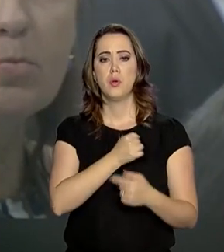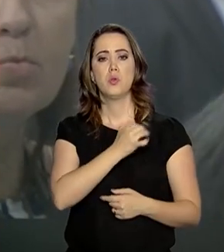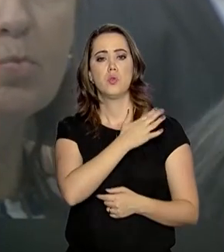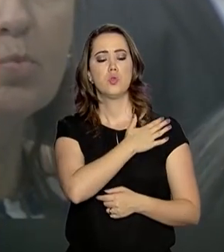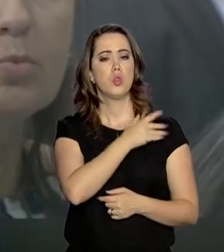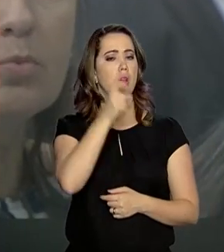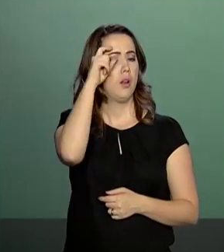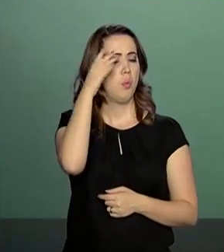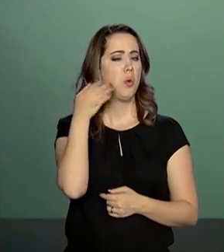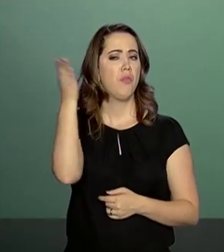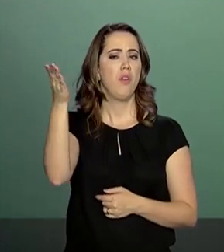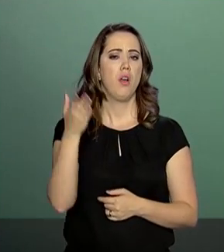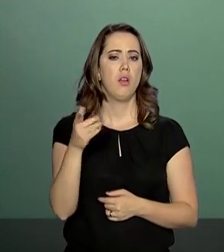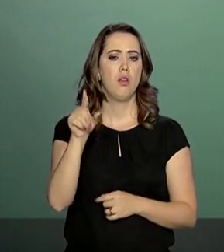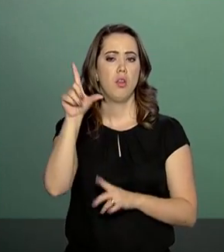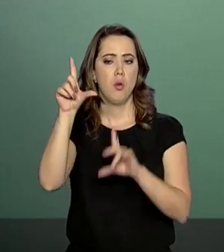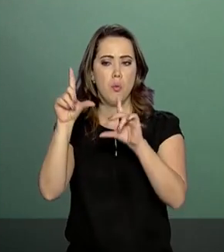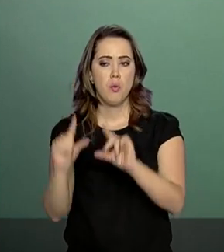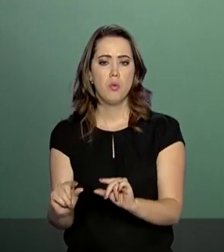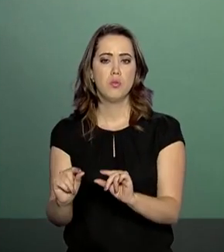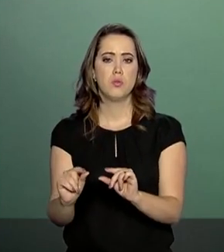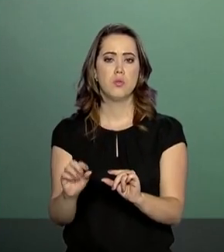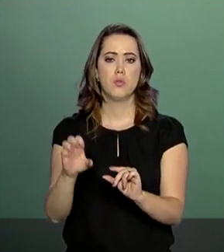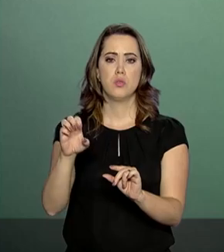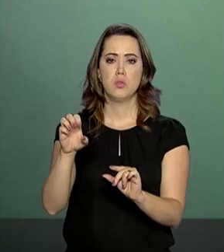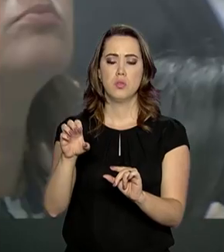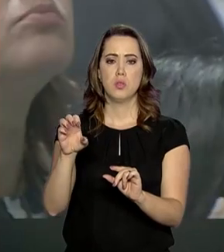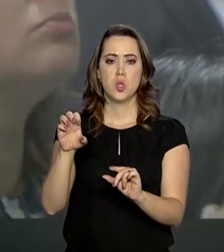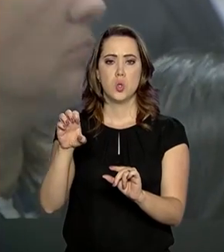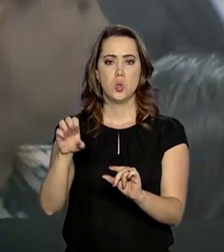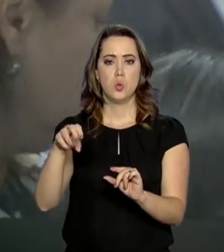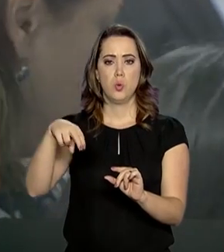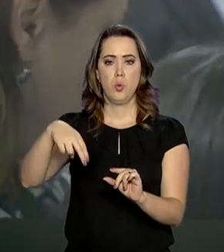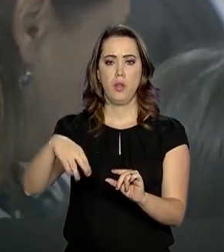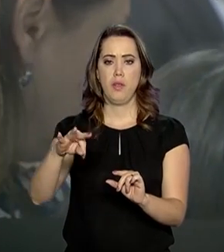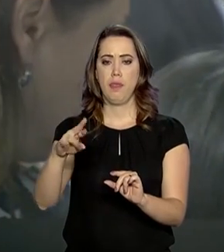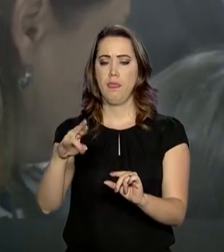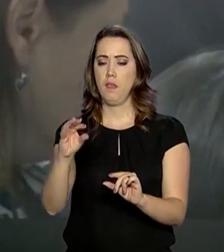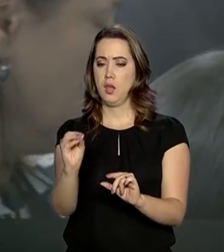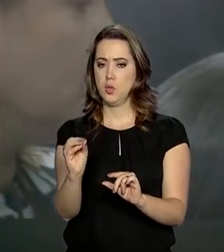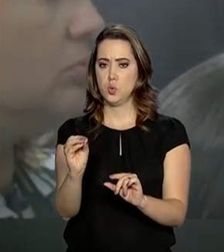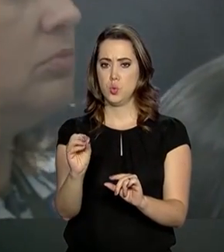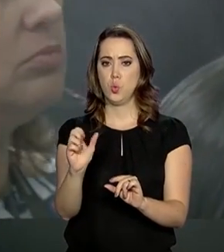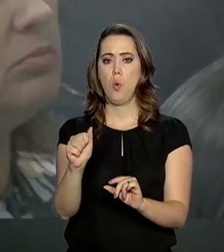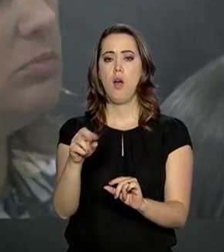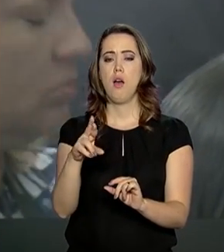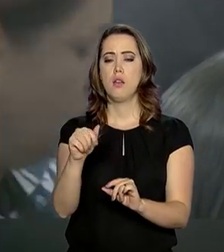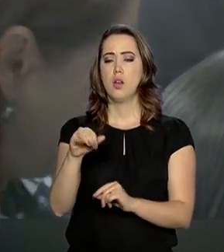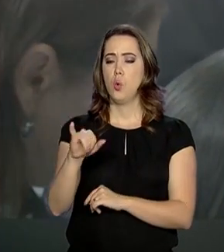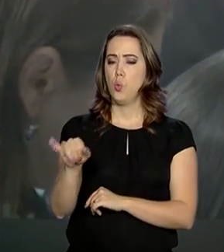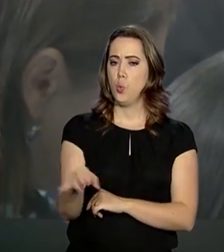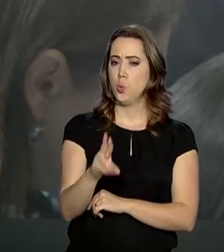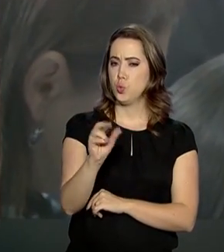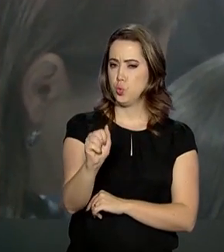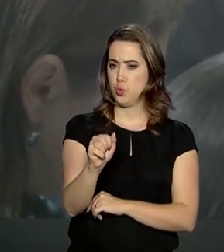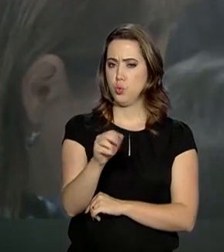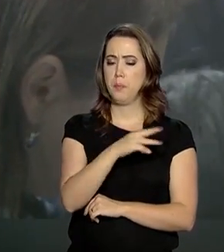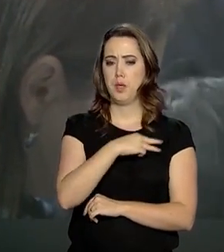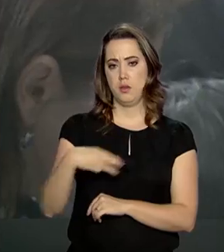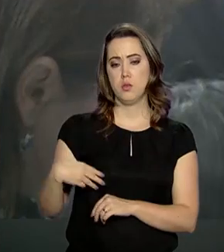é uma um enfraquecimento da posição do Ernesto Araújo paraa negociação em relação à crise na Venezuela e um segundo ponto